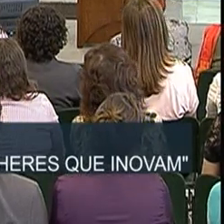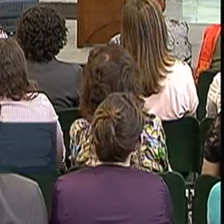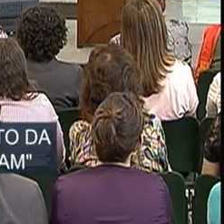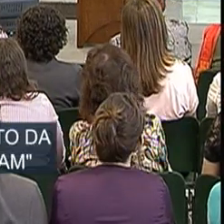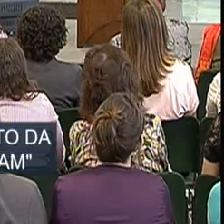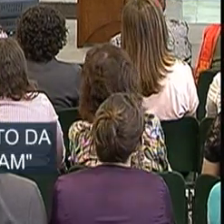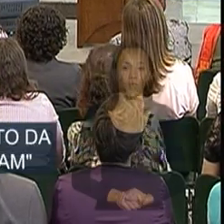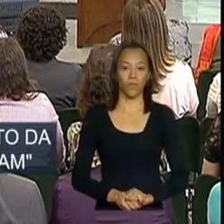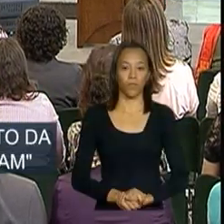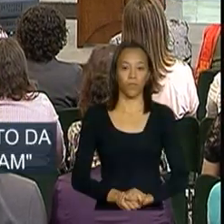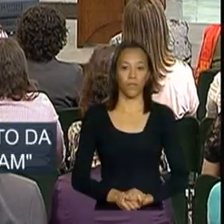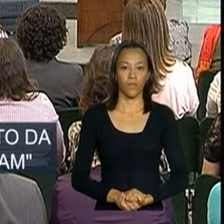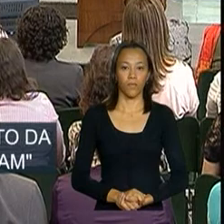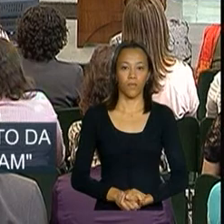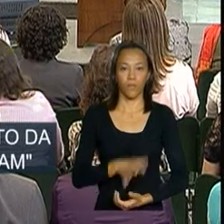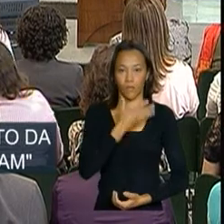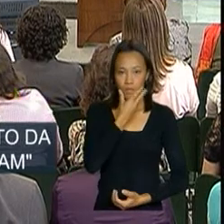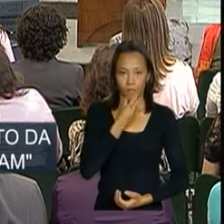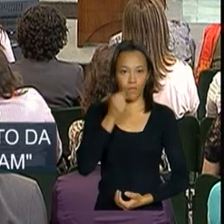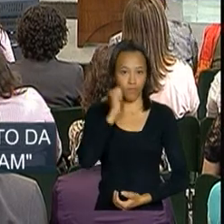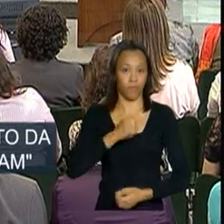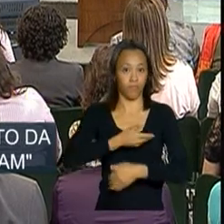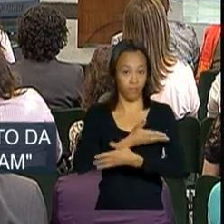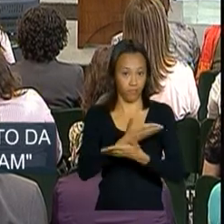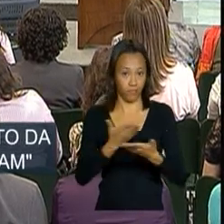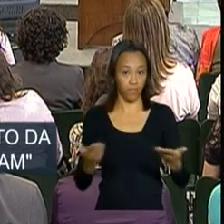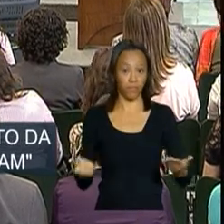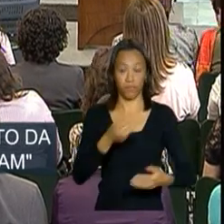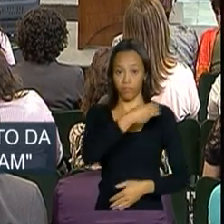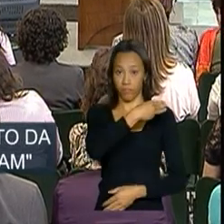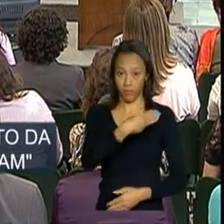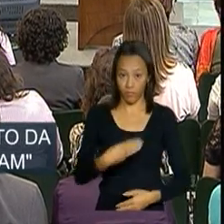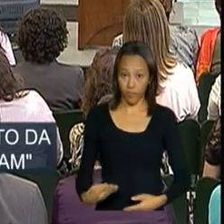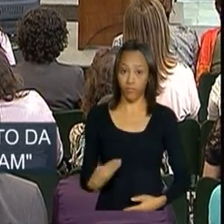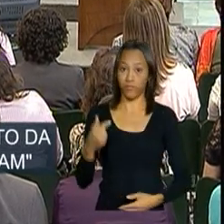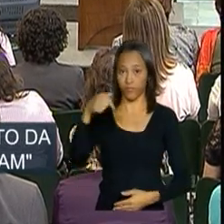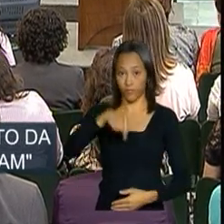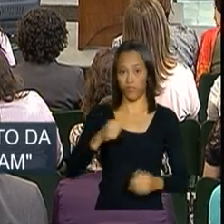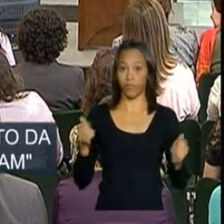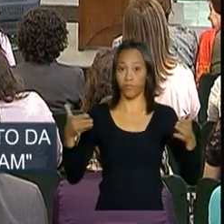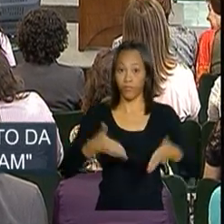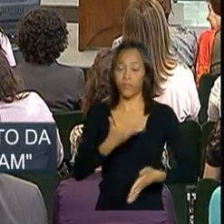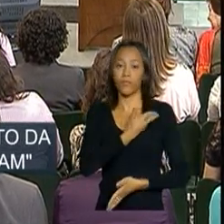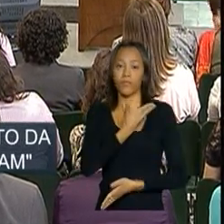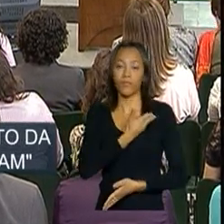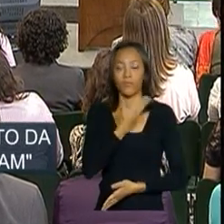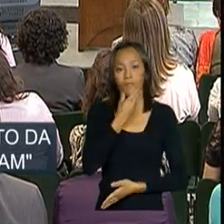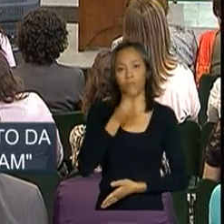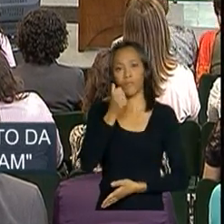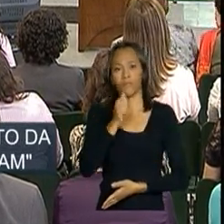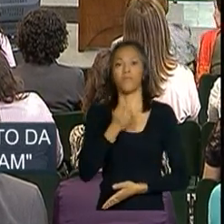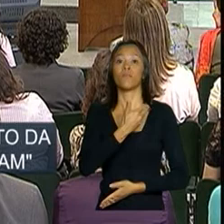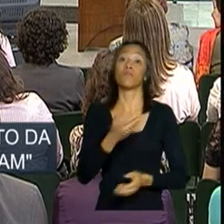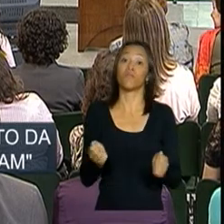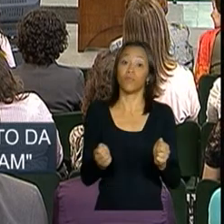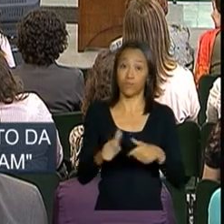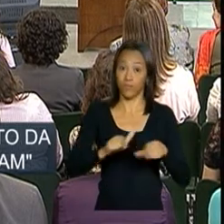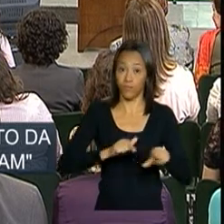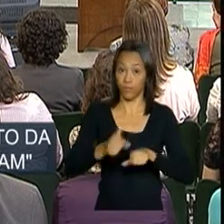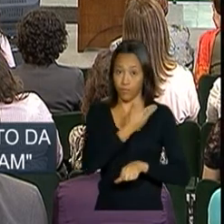Olá senhoras e senhores ministras e ministros de estado meus colegas e minhas colegas de governo